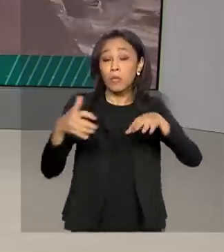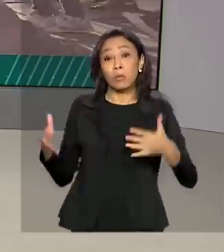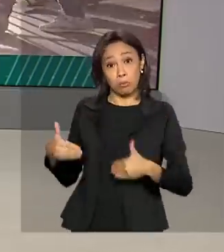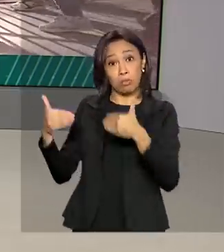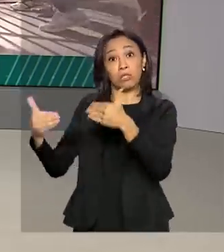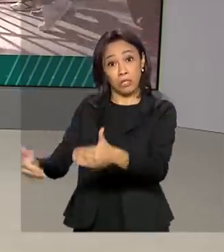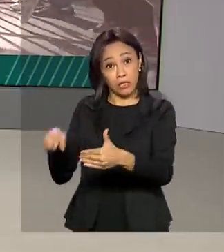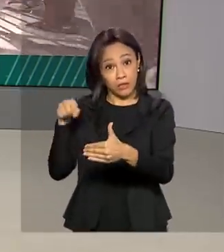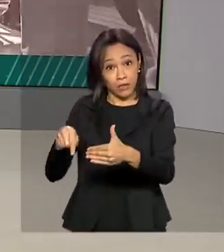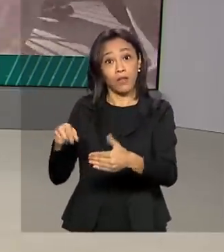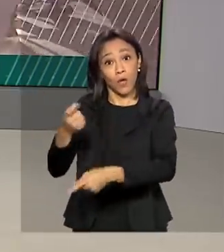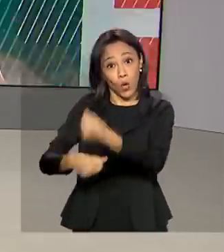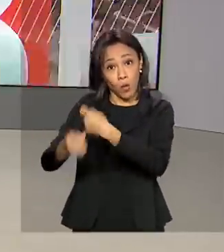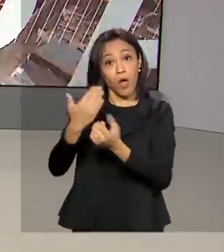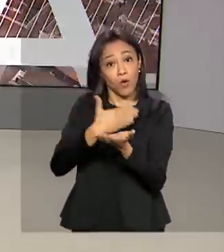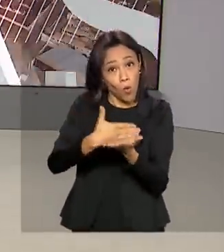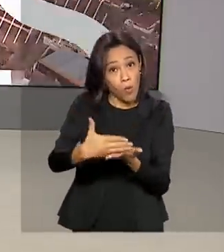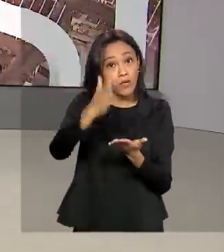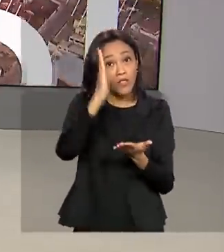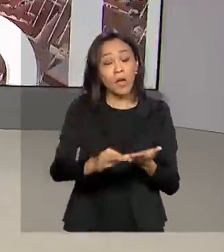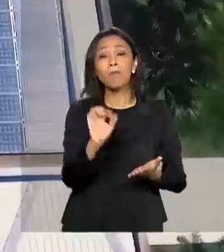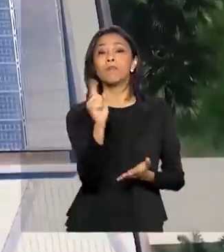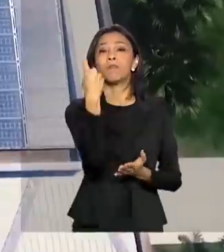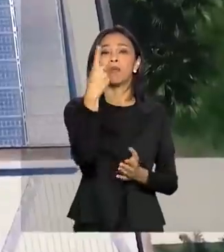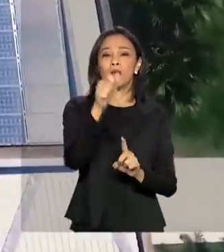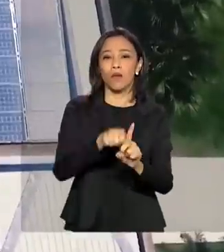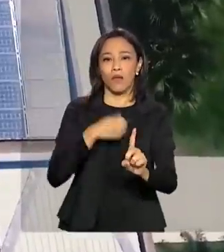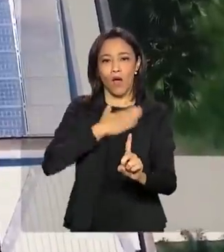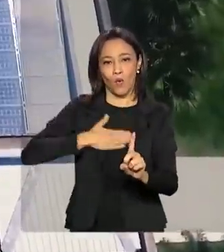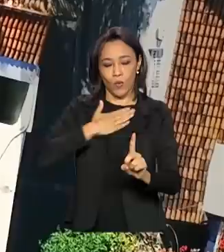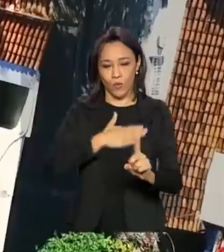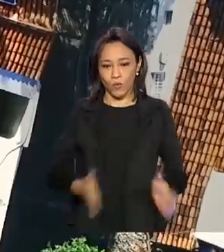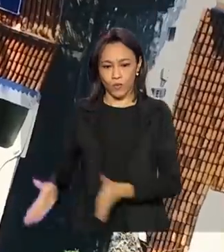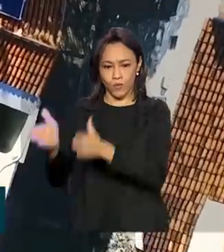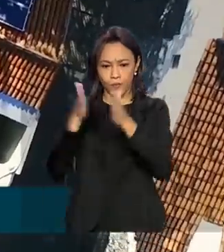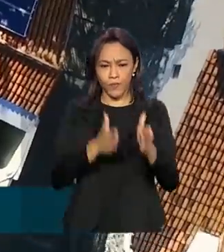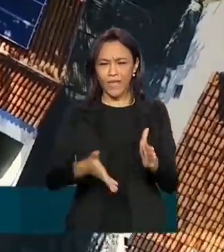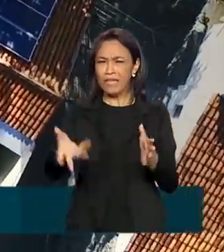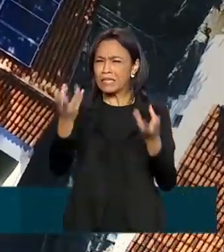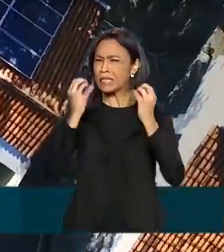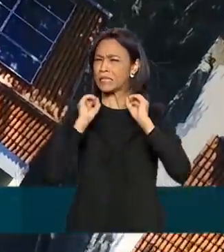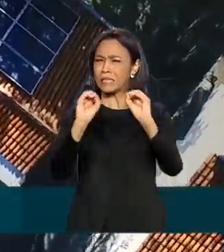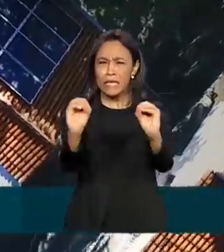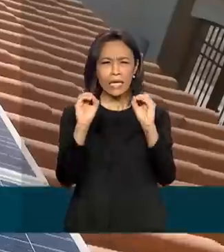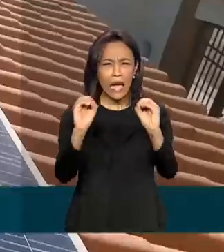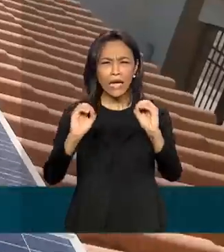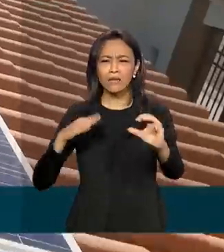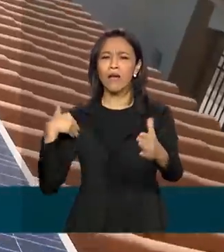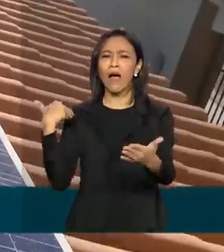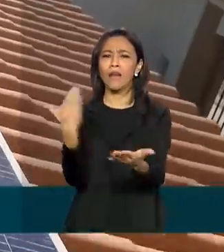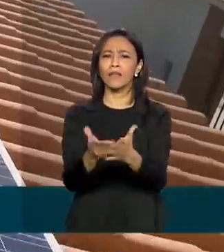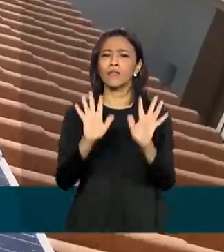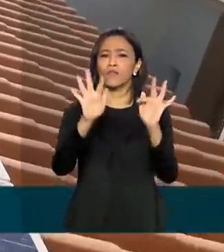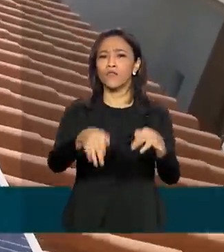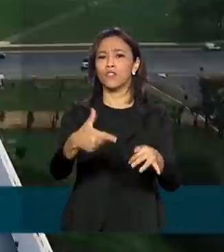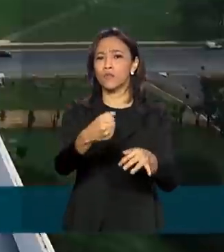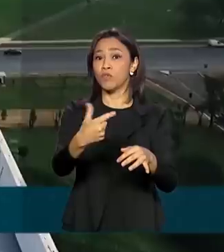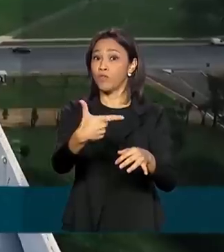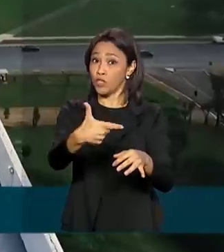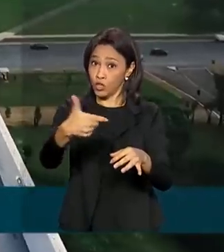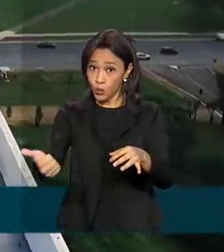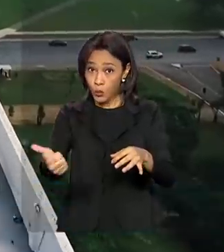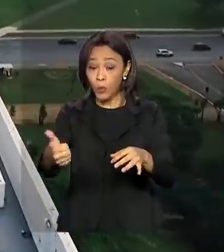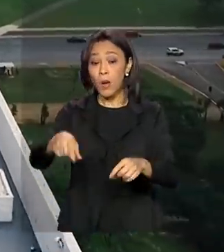partir do dia 1º de agosto. Ficam zerados, até o final de 2021, os impostos de